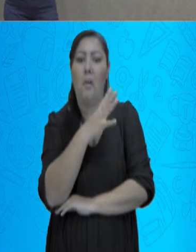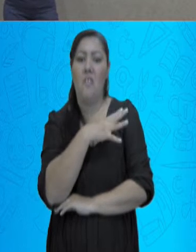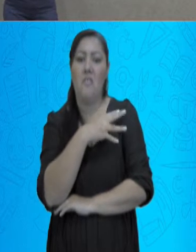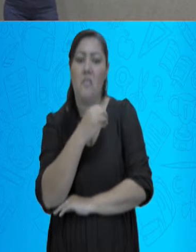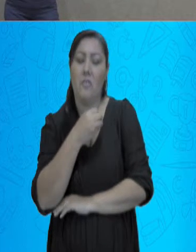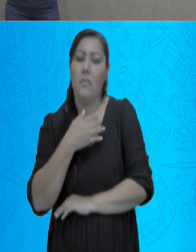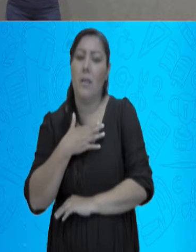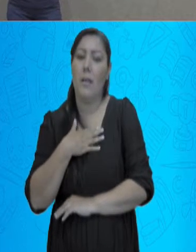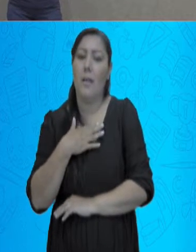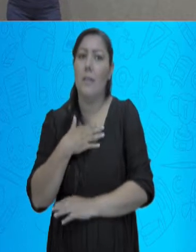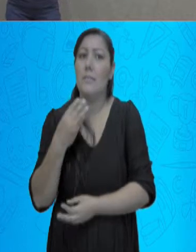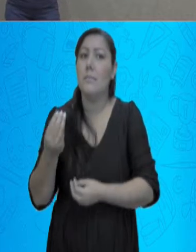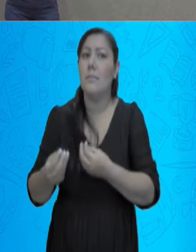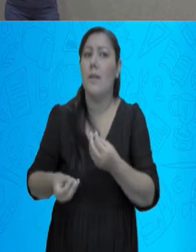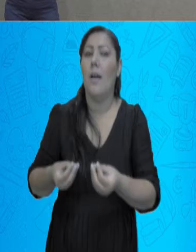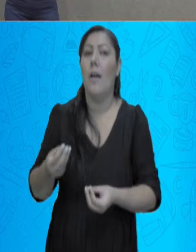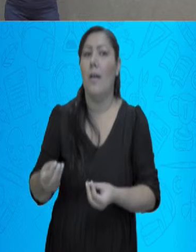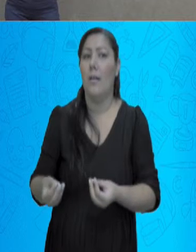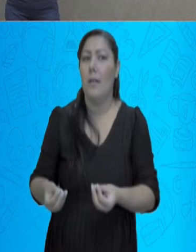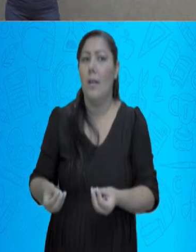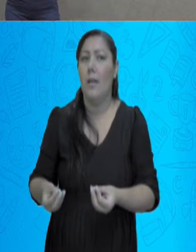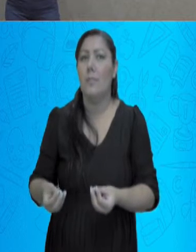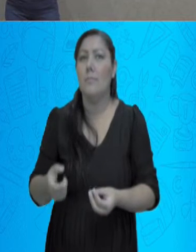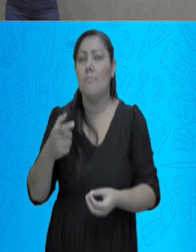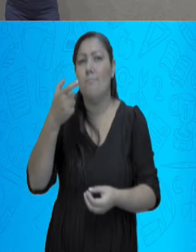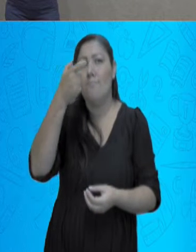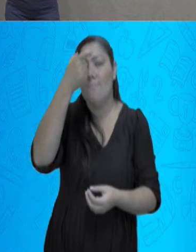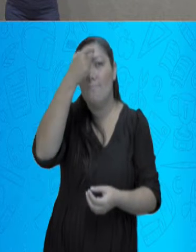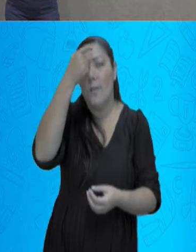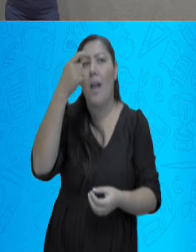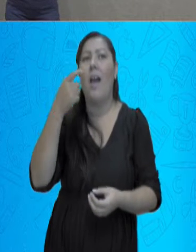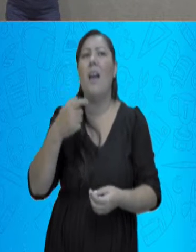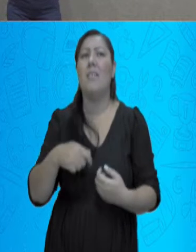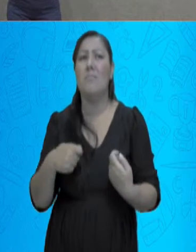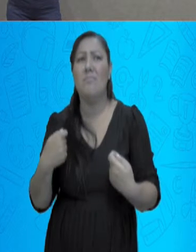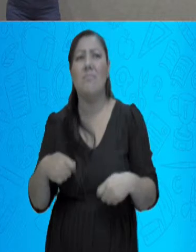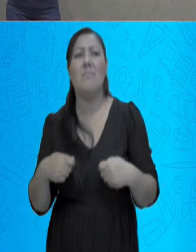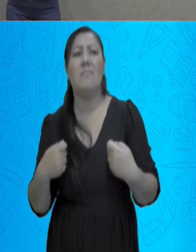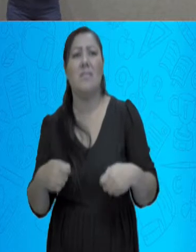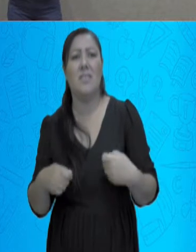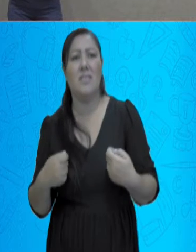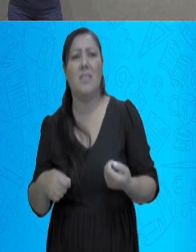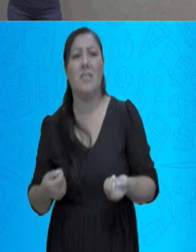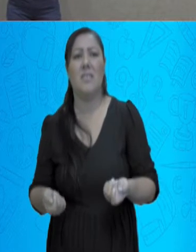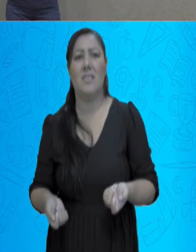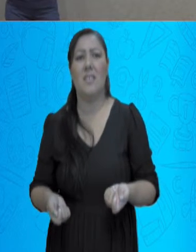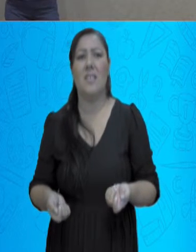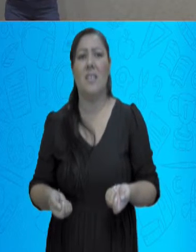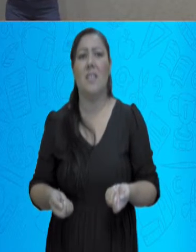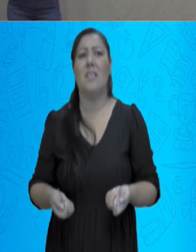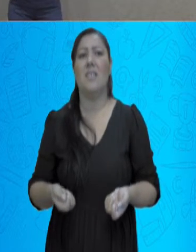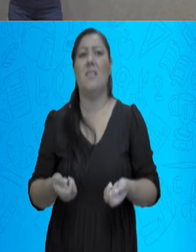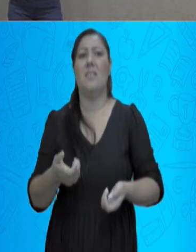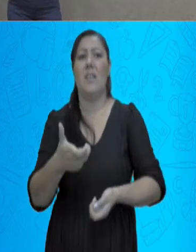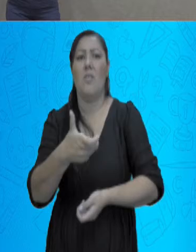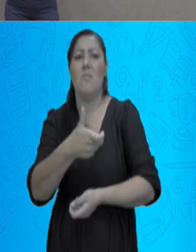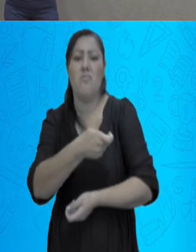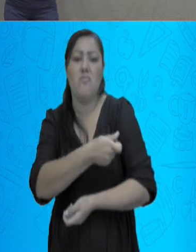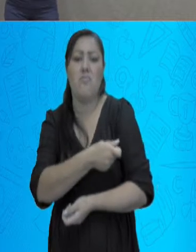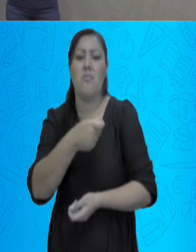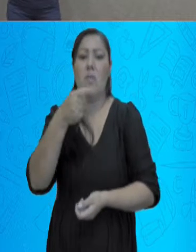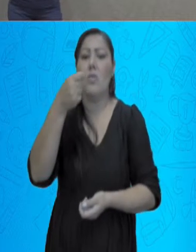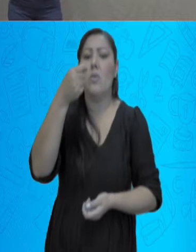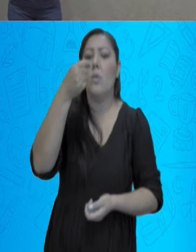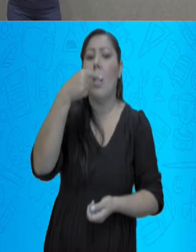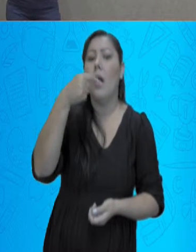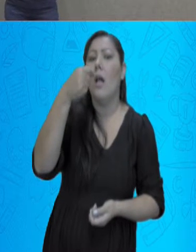né? Surgirá assim também uma consciência de que realmente eles devem preservar a vida dos seus filhos, né?